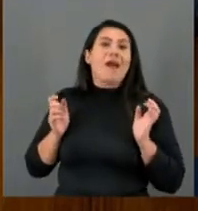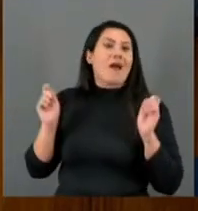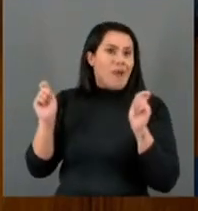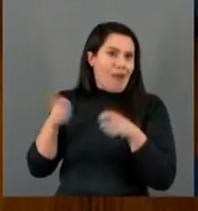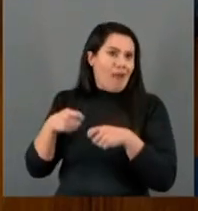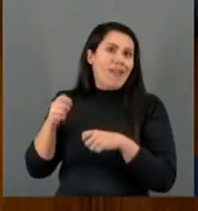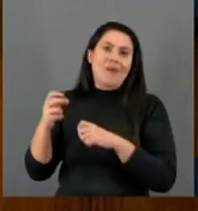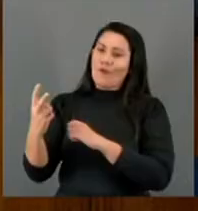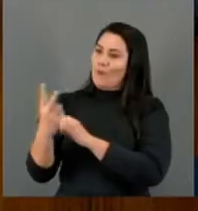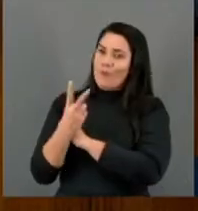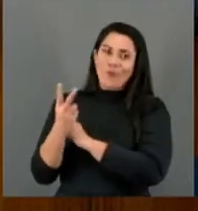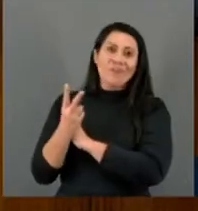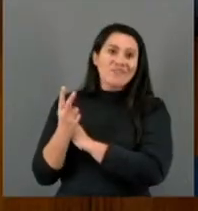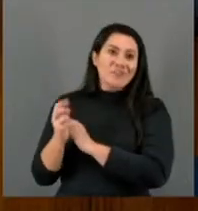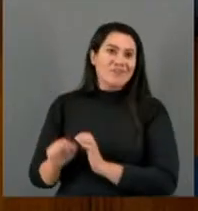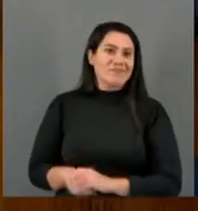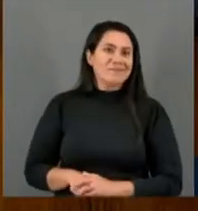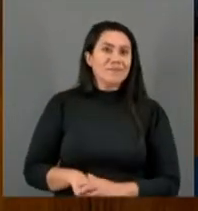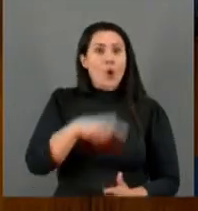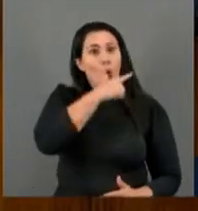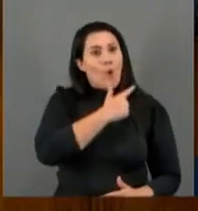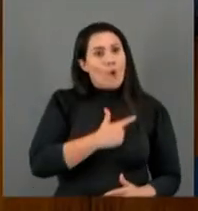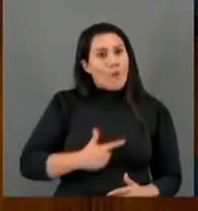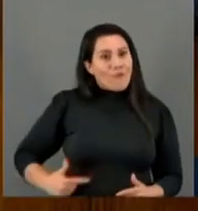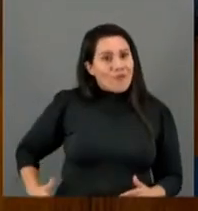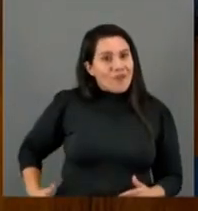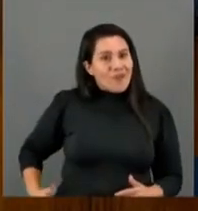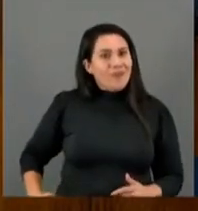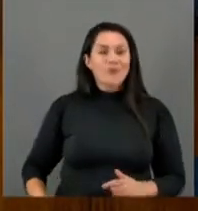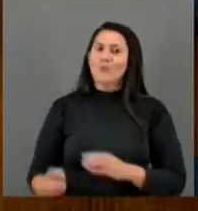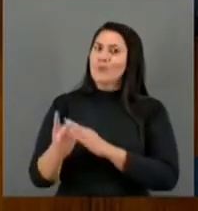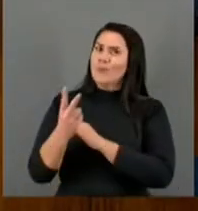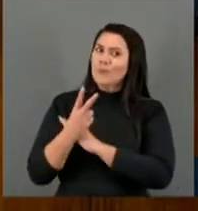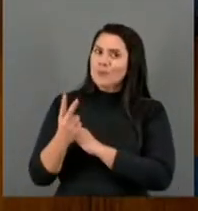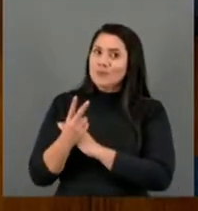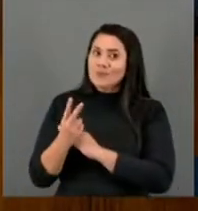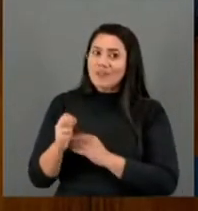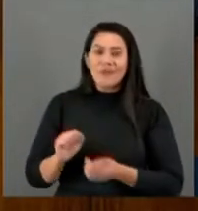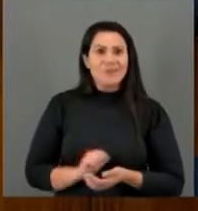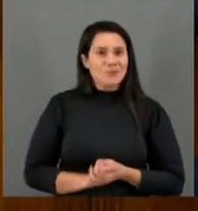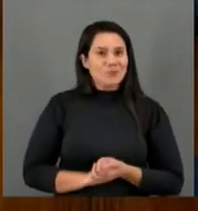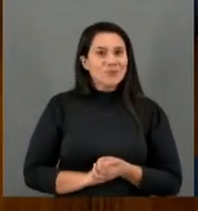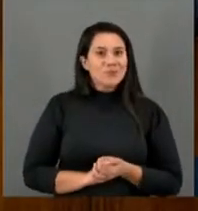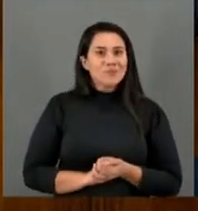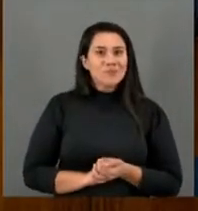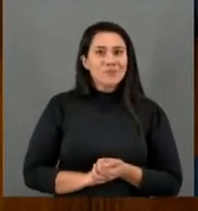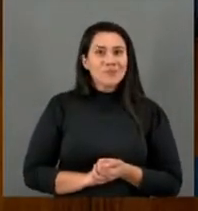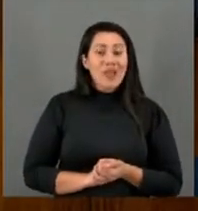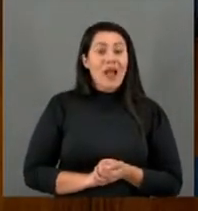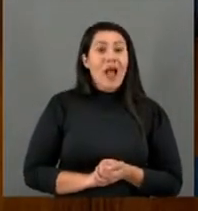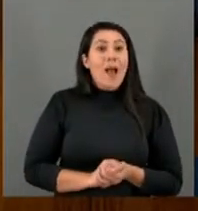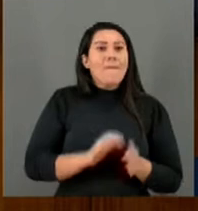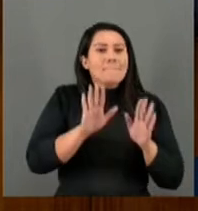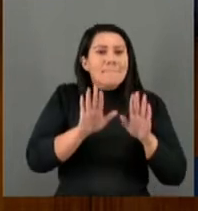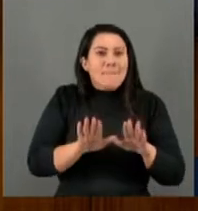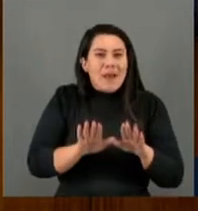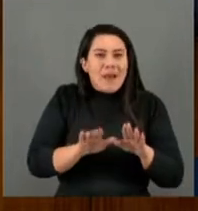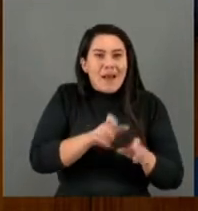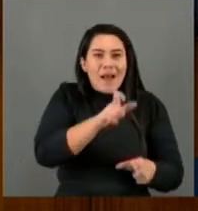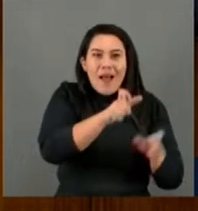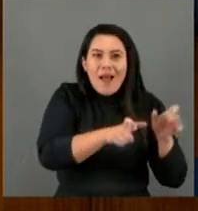O governo se protege. Os preços são reajustados e os tributos são em cima dos preços. Quem sofre é